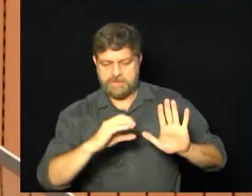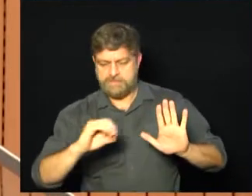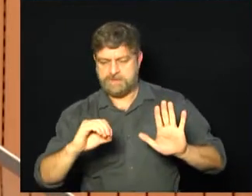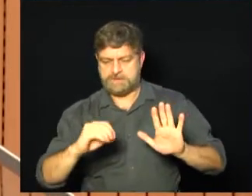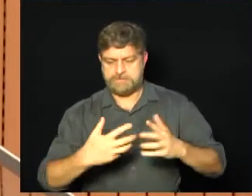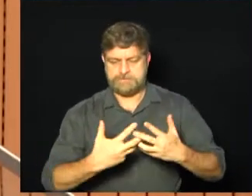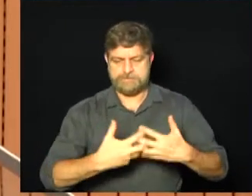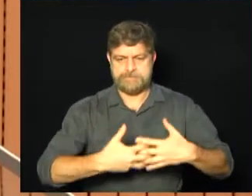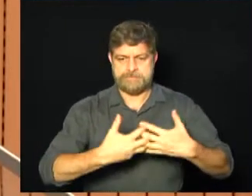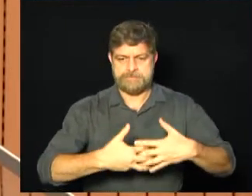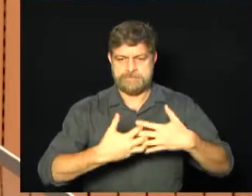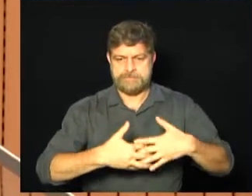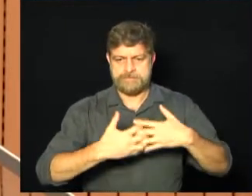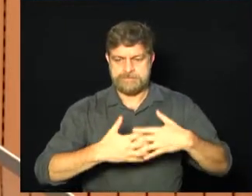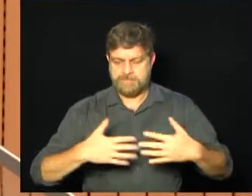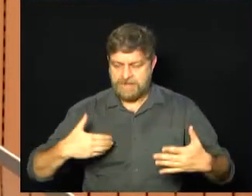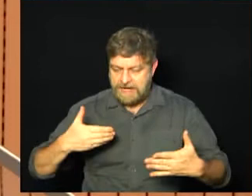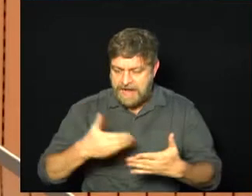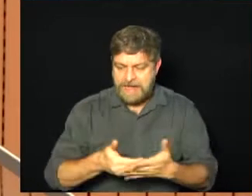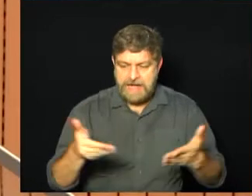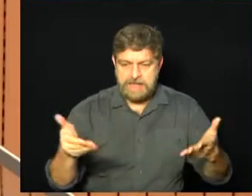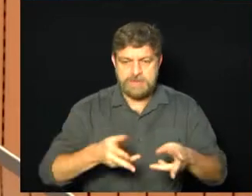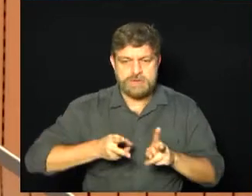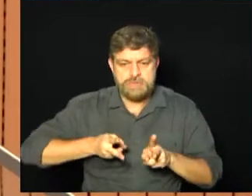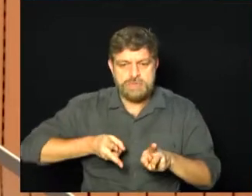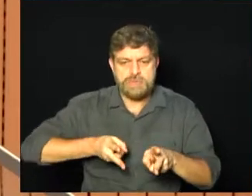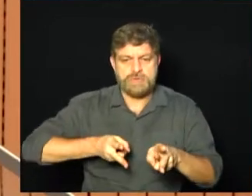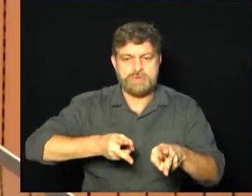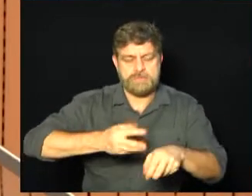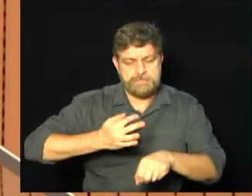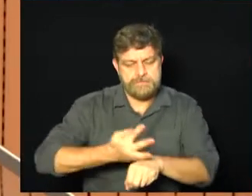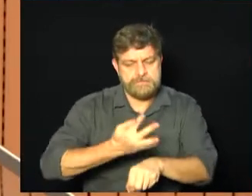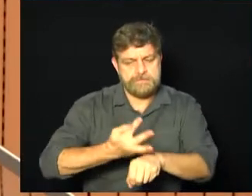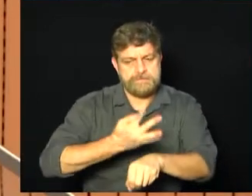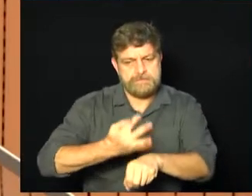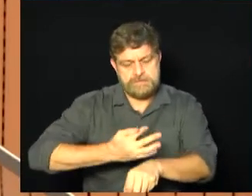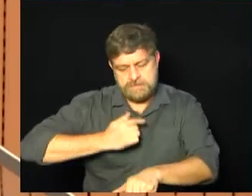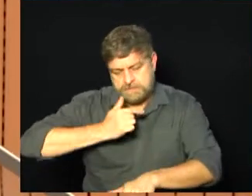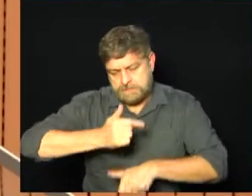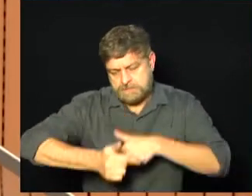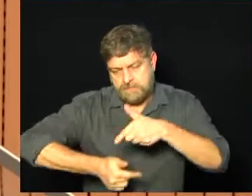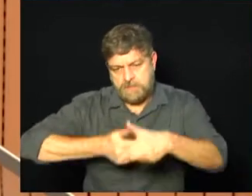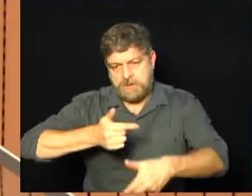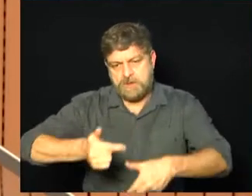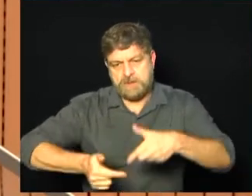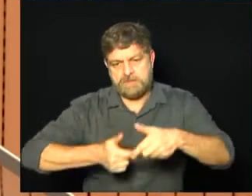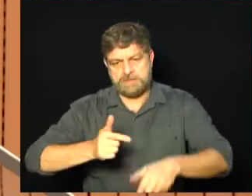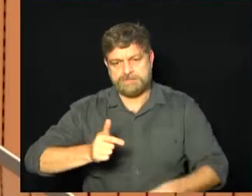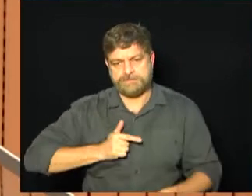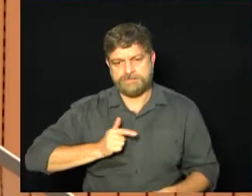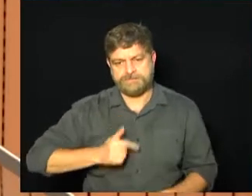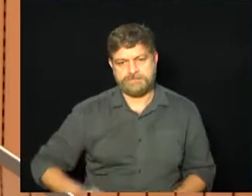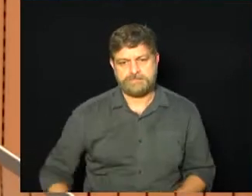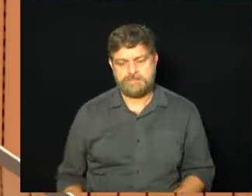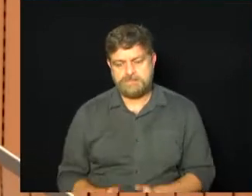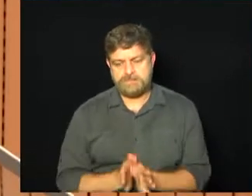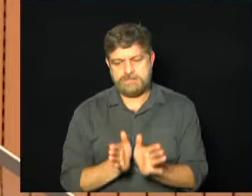até hoje persiste na árdua tarefa de modelar os